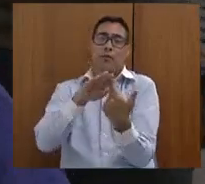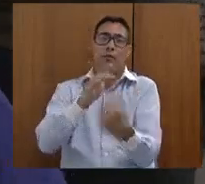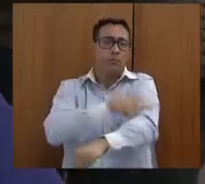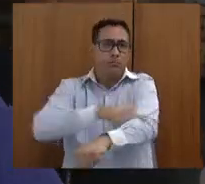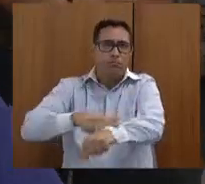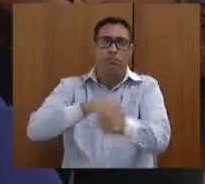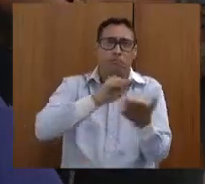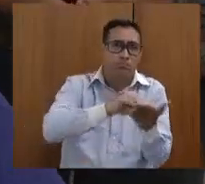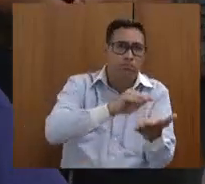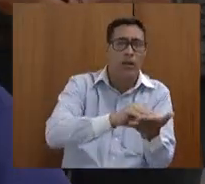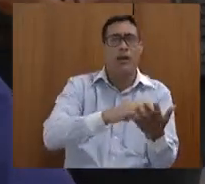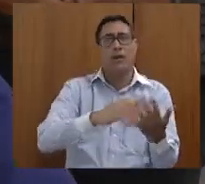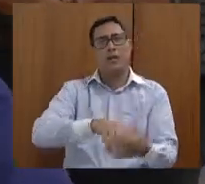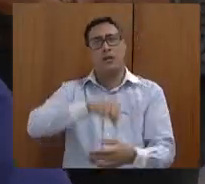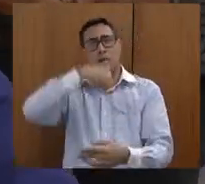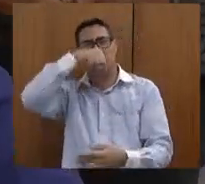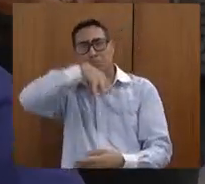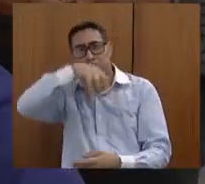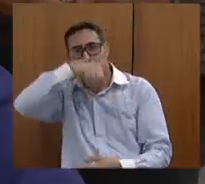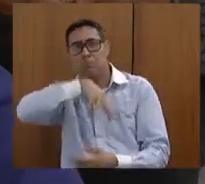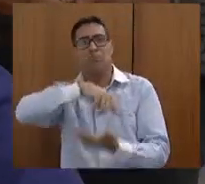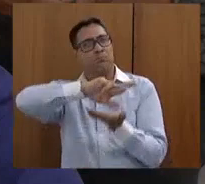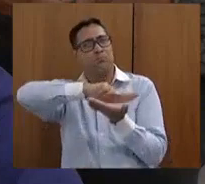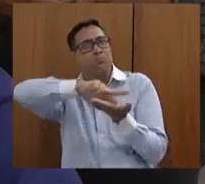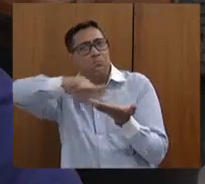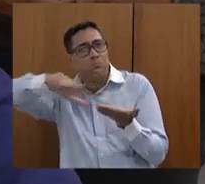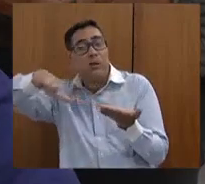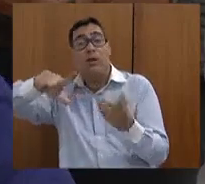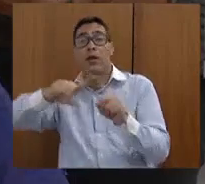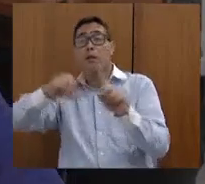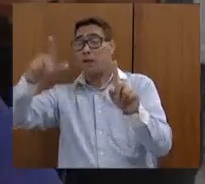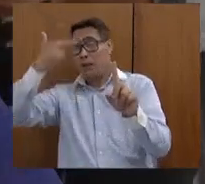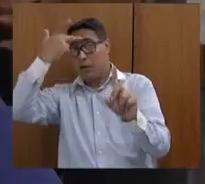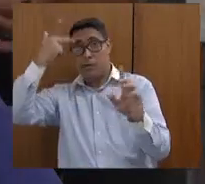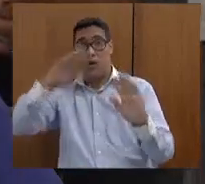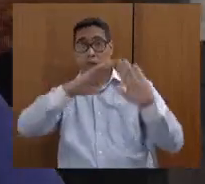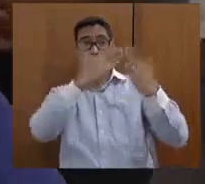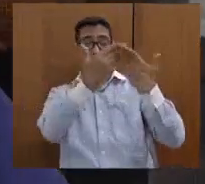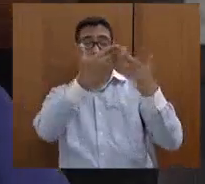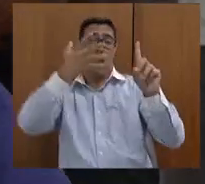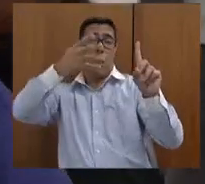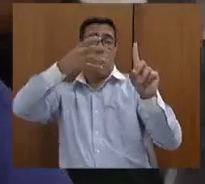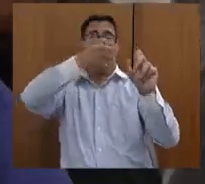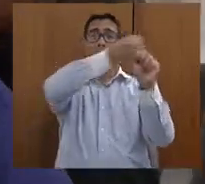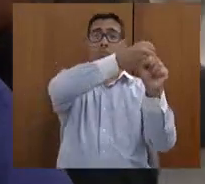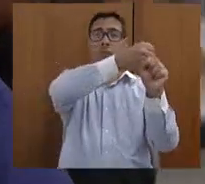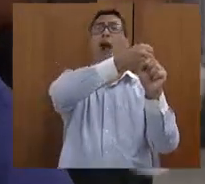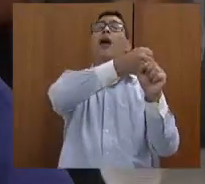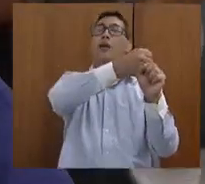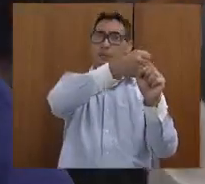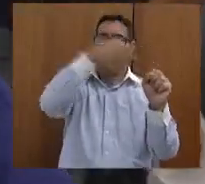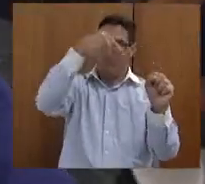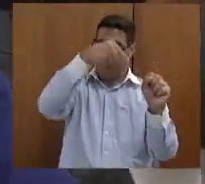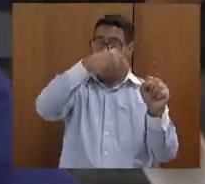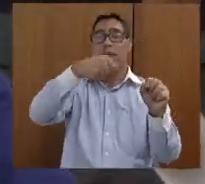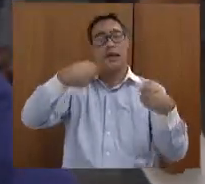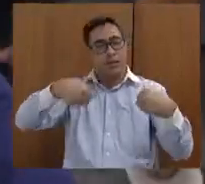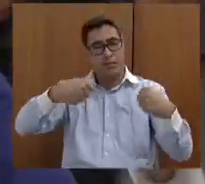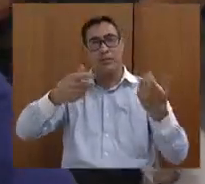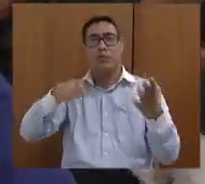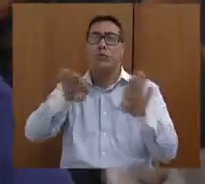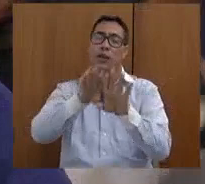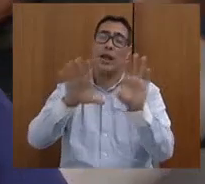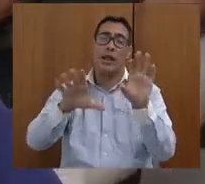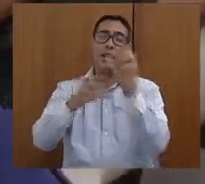e atos infracionais agora os ataques as nossas escolas São atos que devemos trabalhar junto à segurança pública